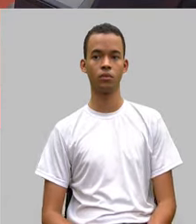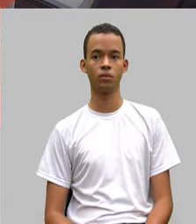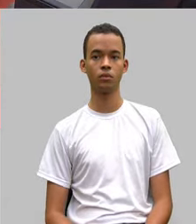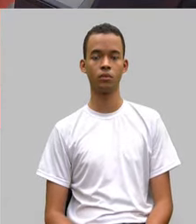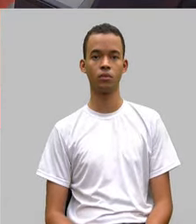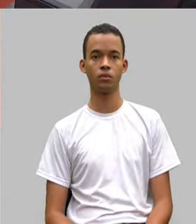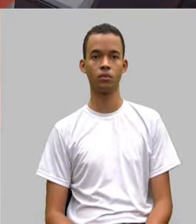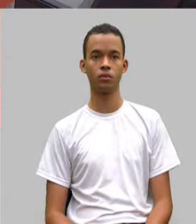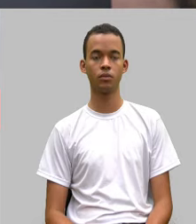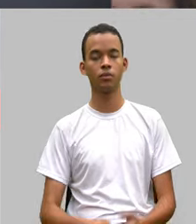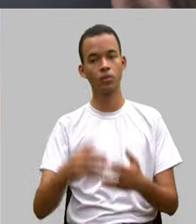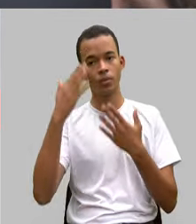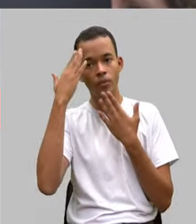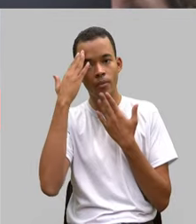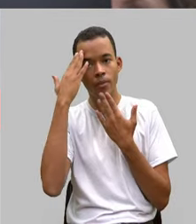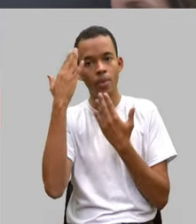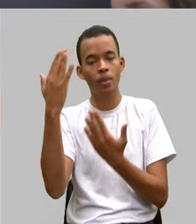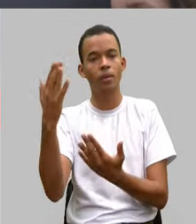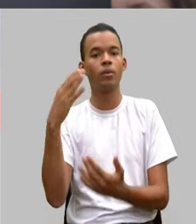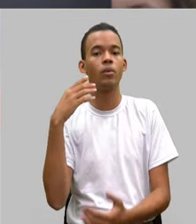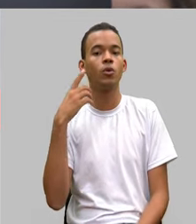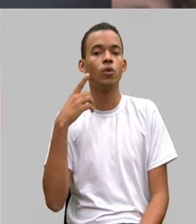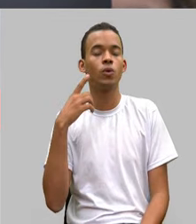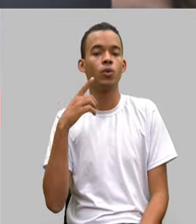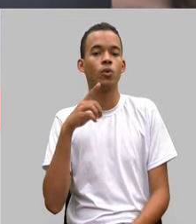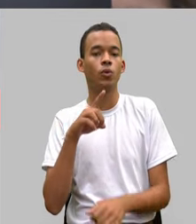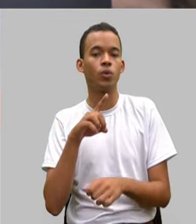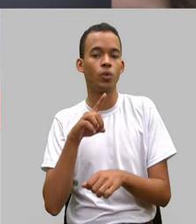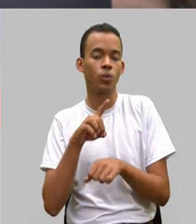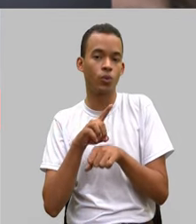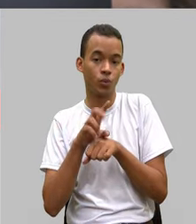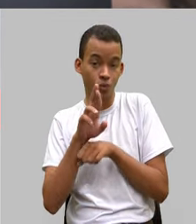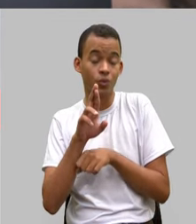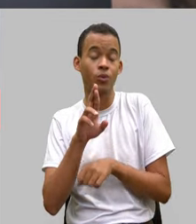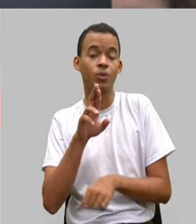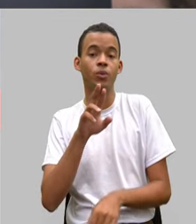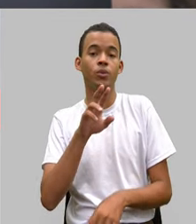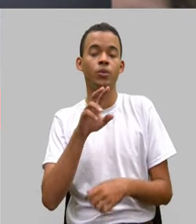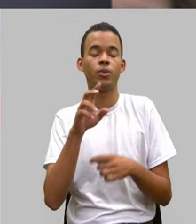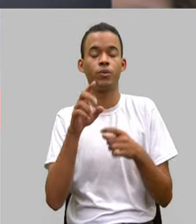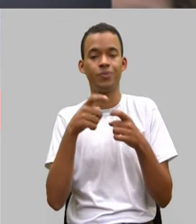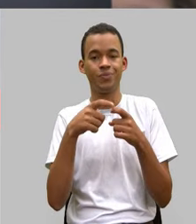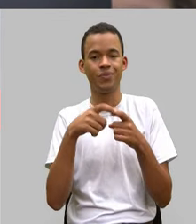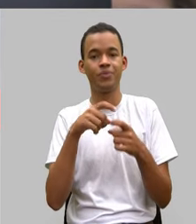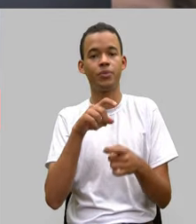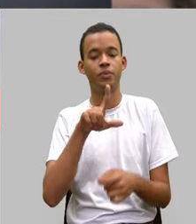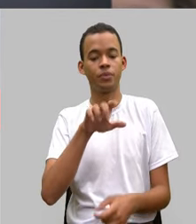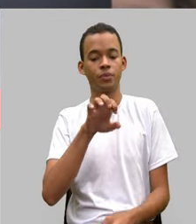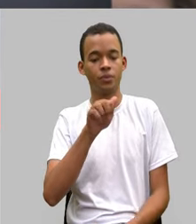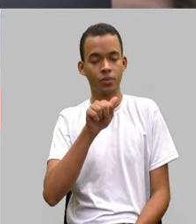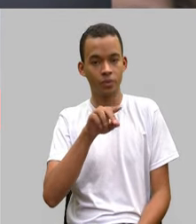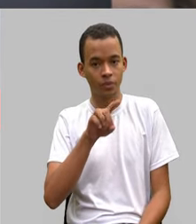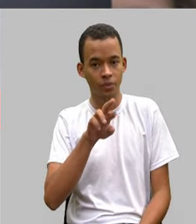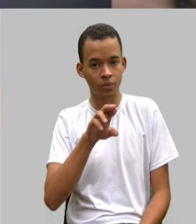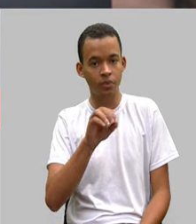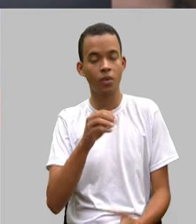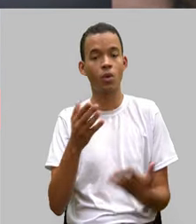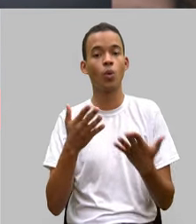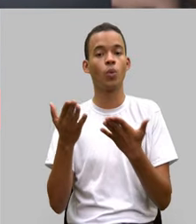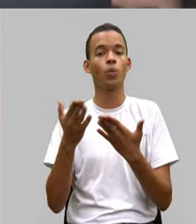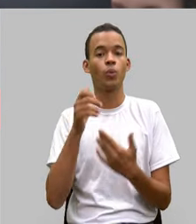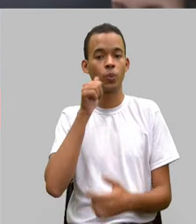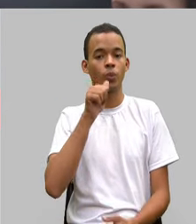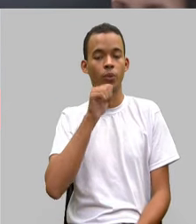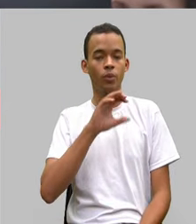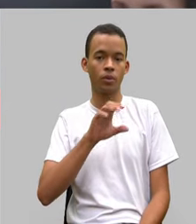aí obrigado Dr Leandro nesse momento passamos a palavra a senhora Cláudia de Bessa soumu